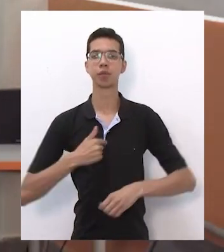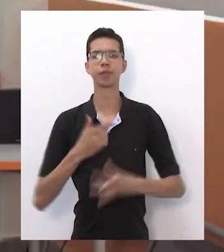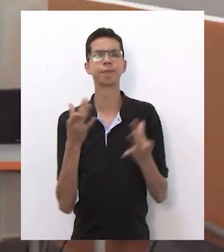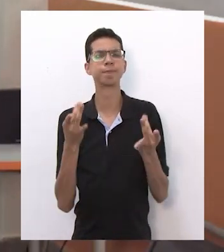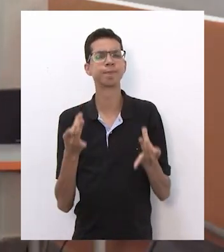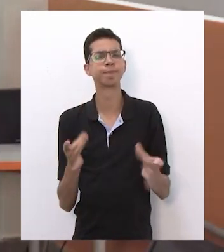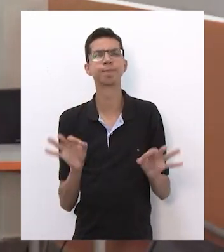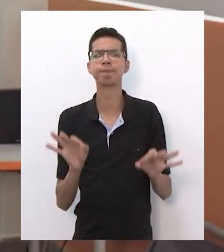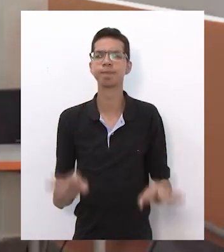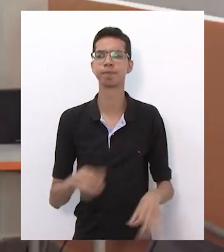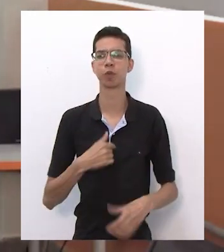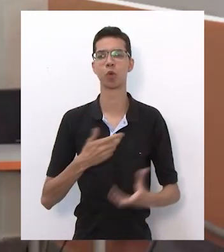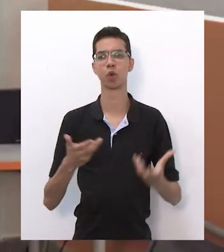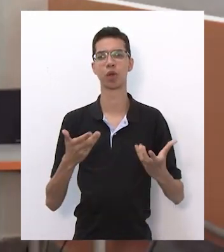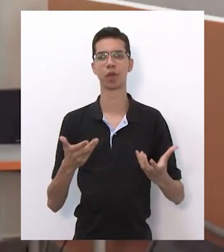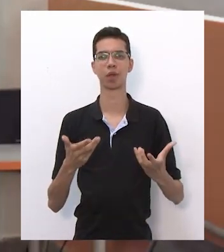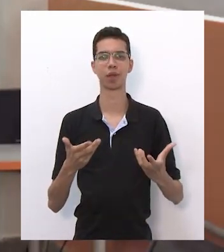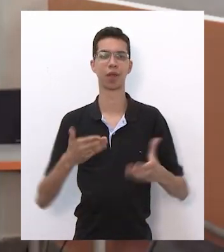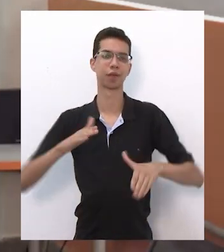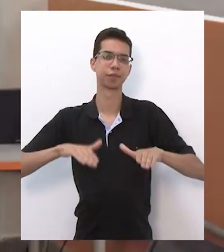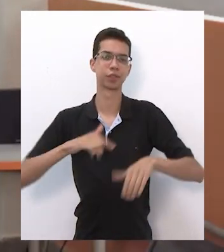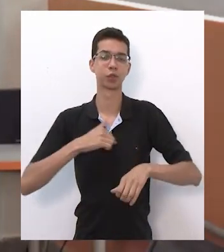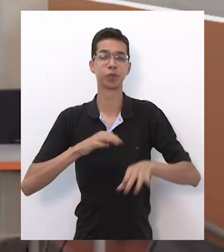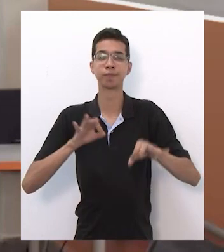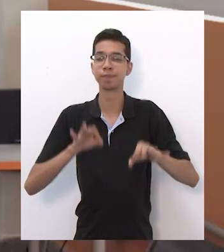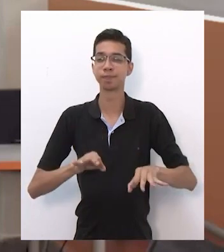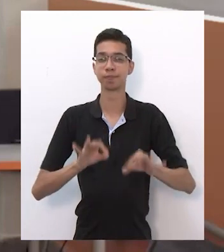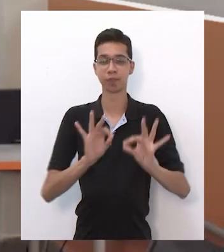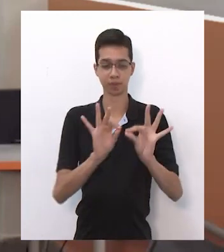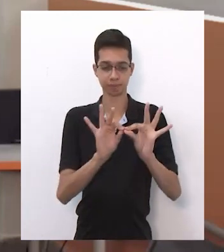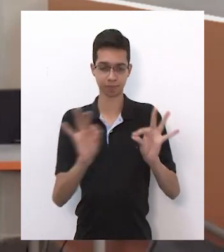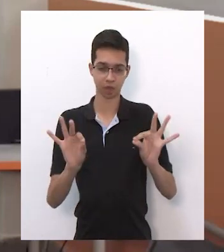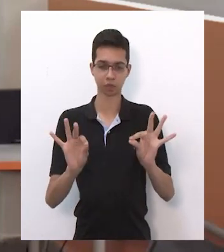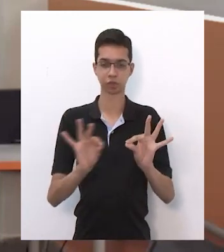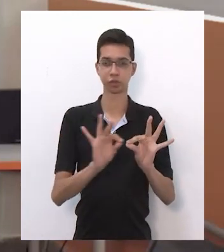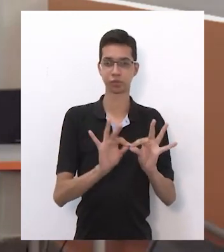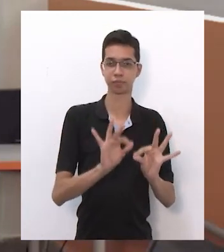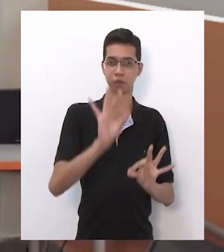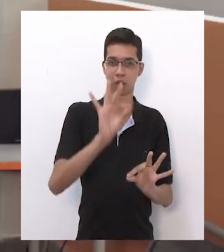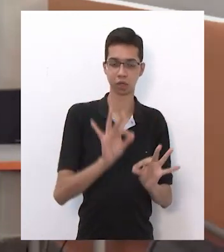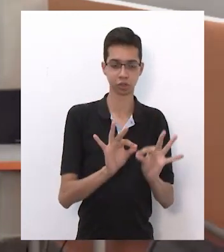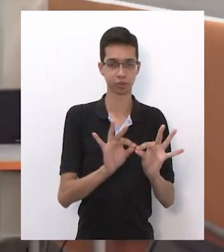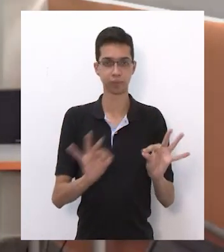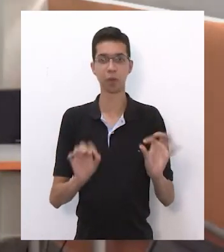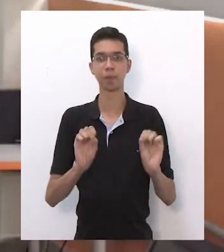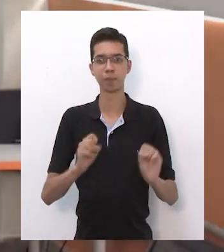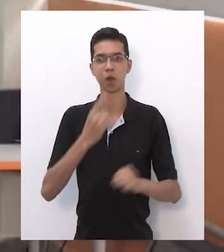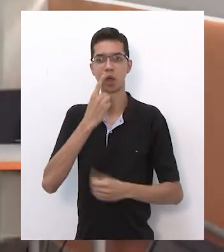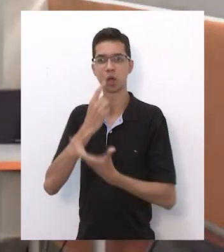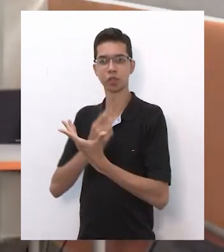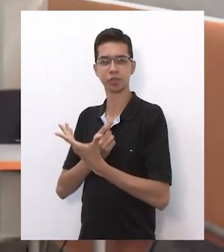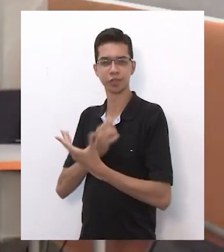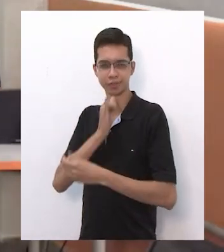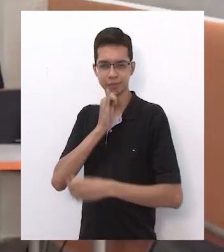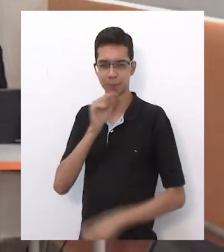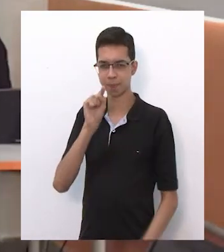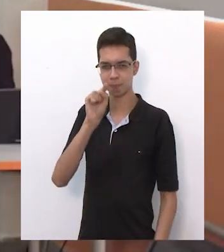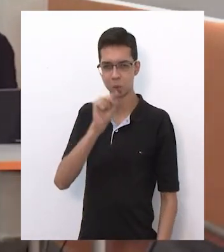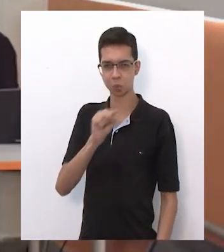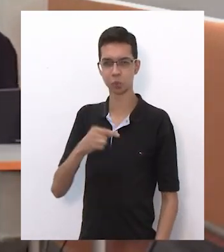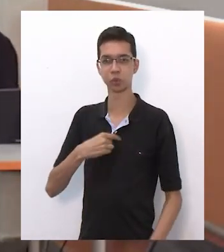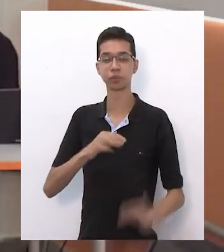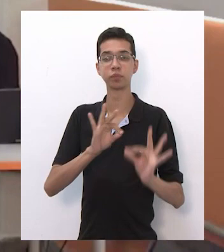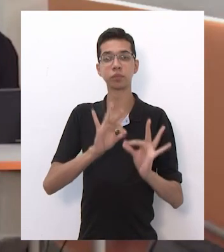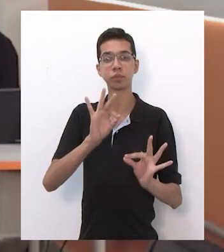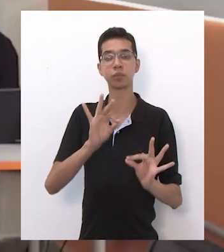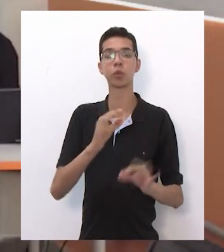uma peça com algum grau de precisão nas medidas, posso clicar num desses pontos e aqui, ó, inserir. Eu não